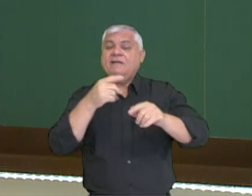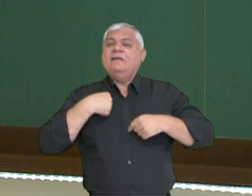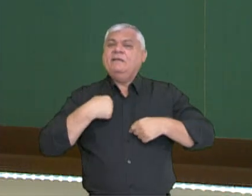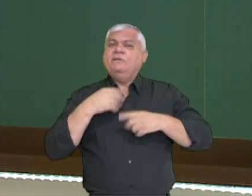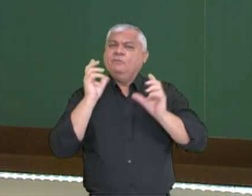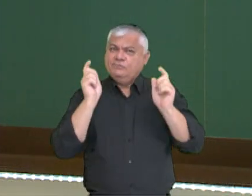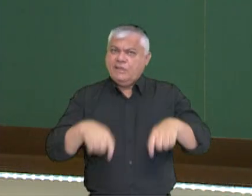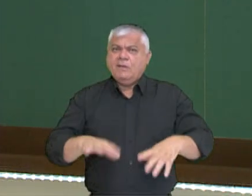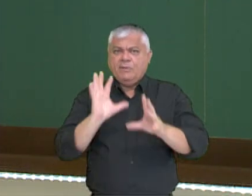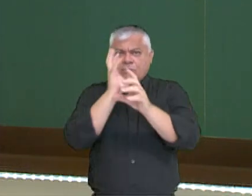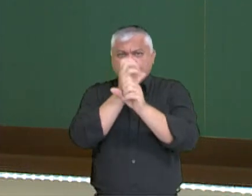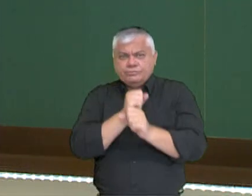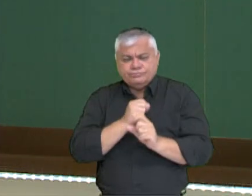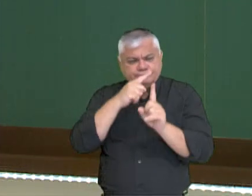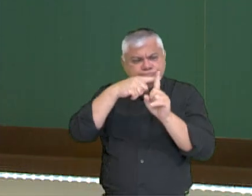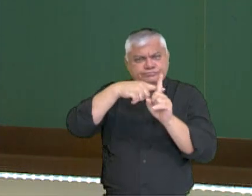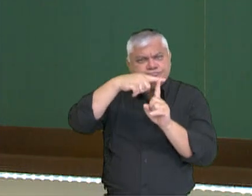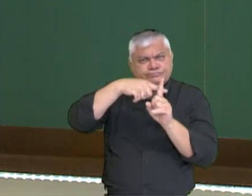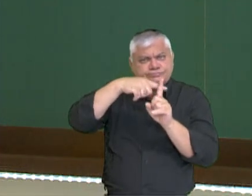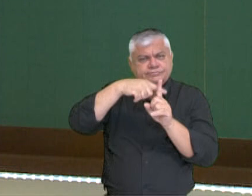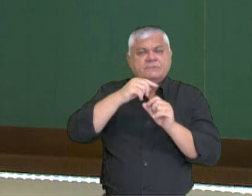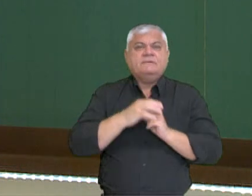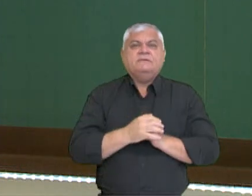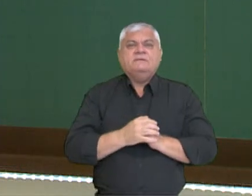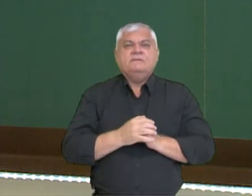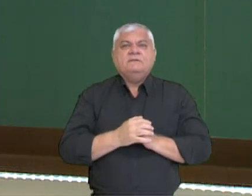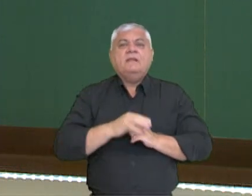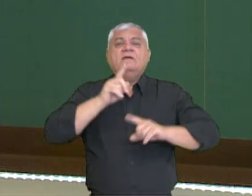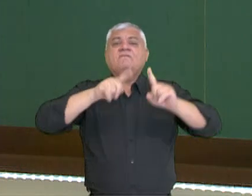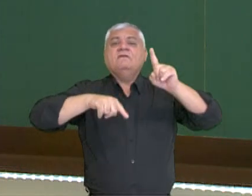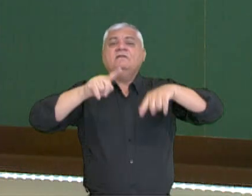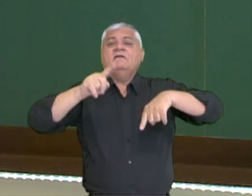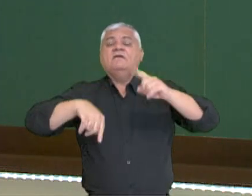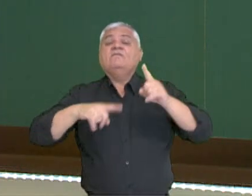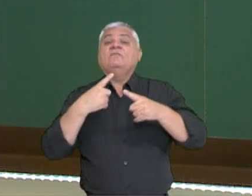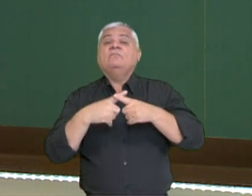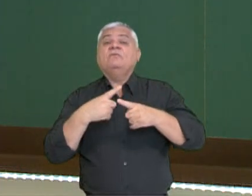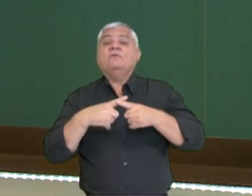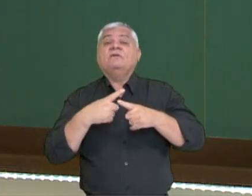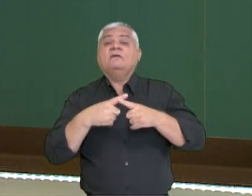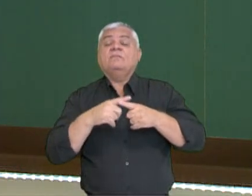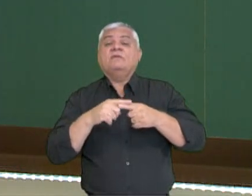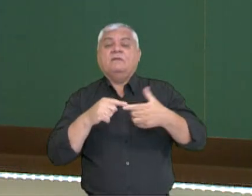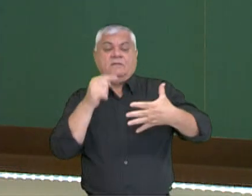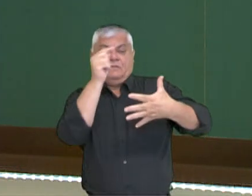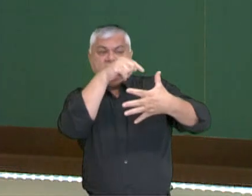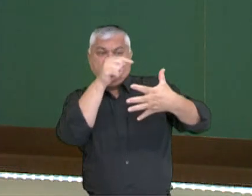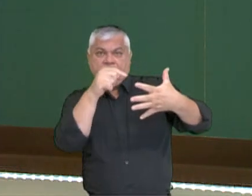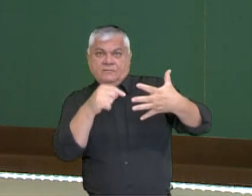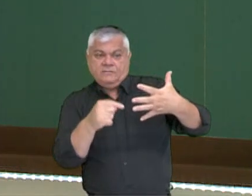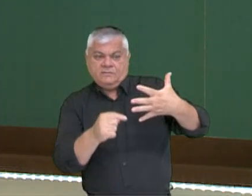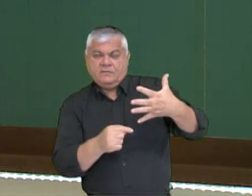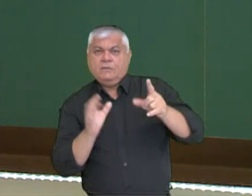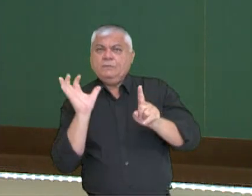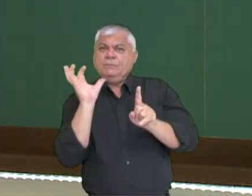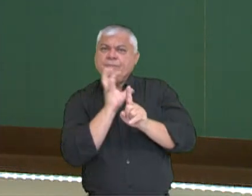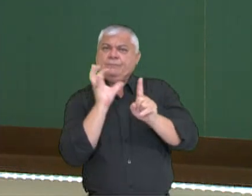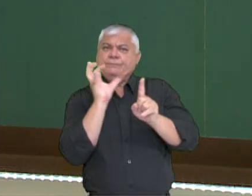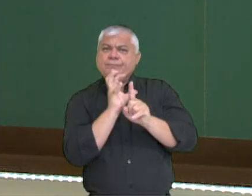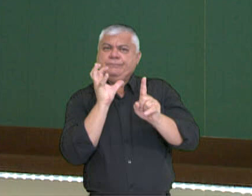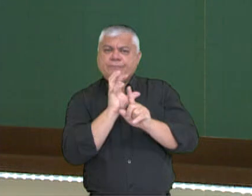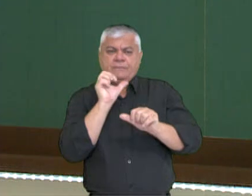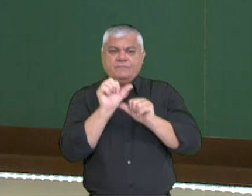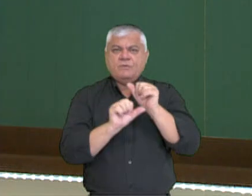medir a temperatura do clima. Ela é variável por quê? Porque os fatores climáticos vão influenciar